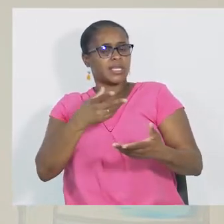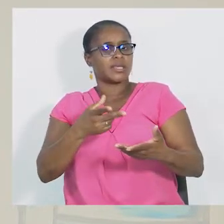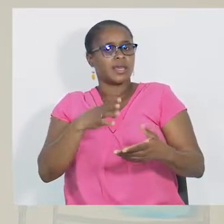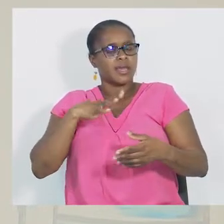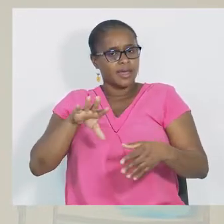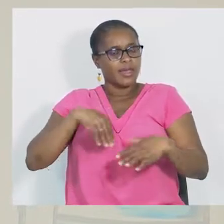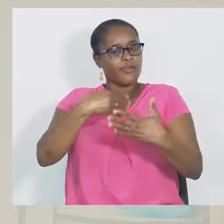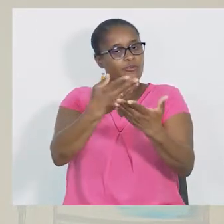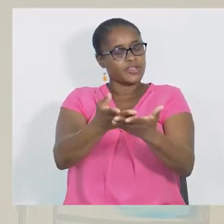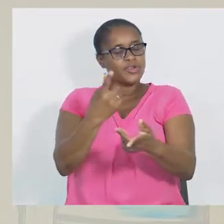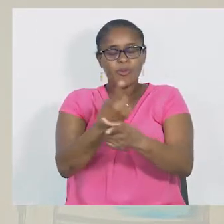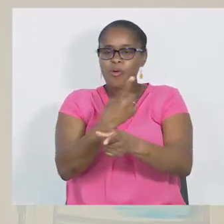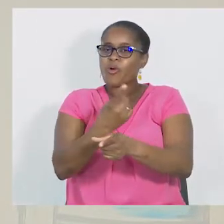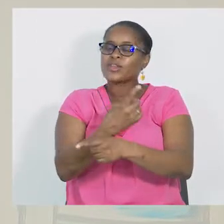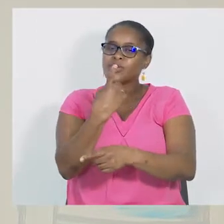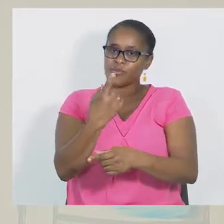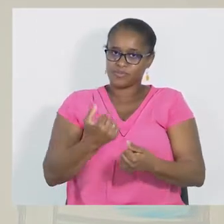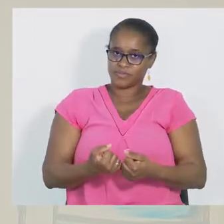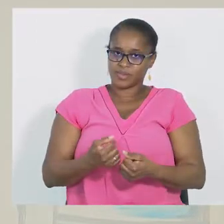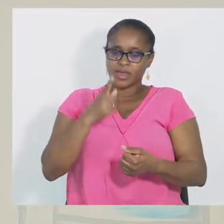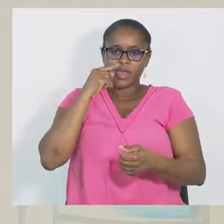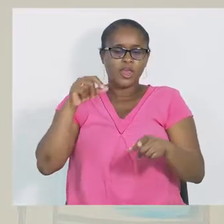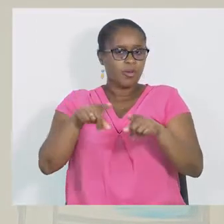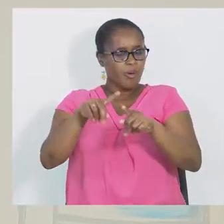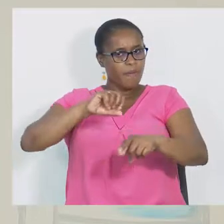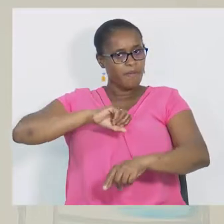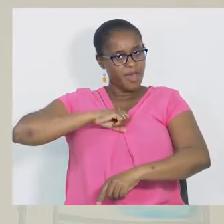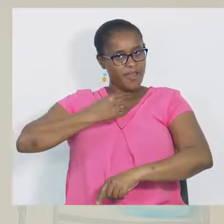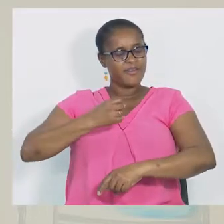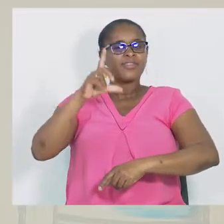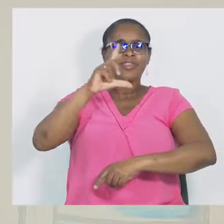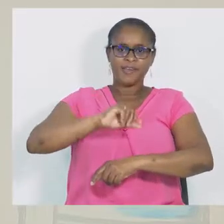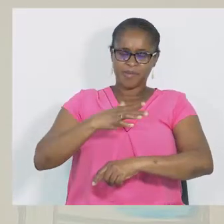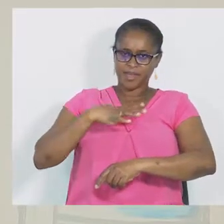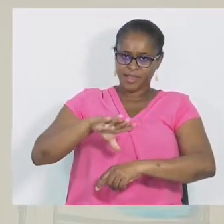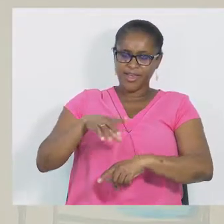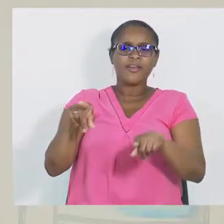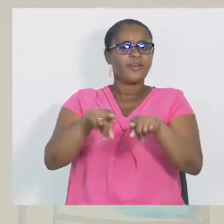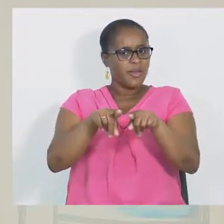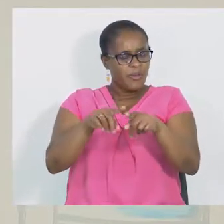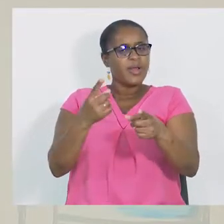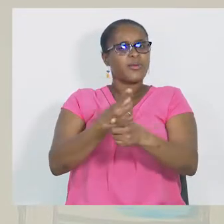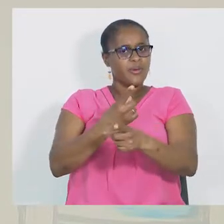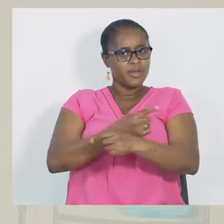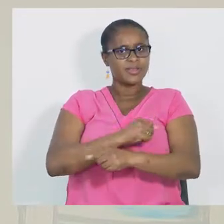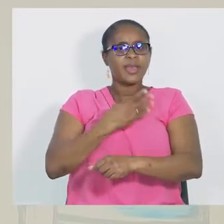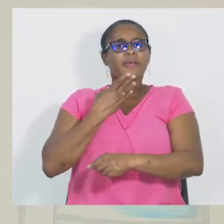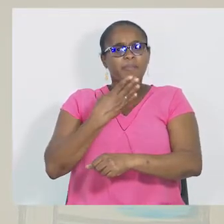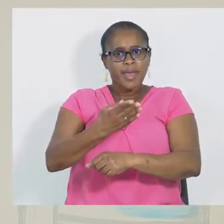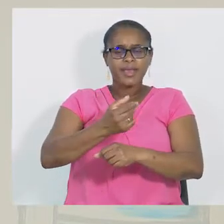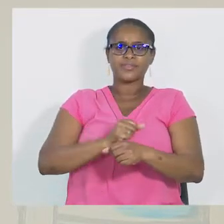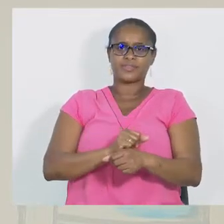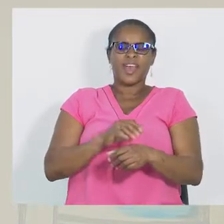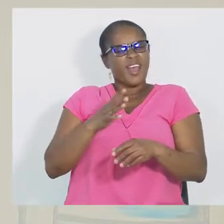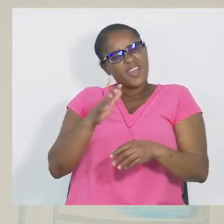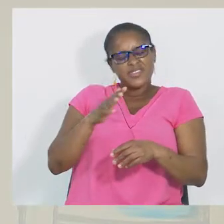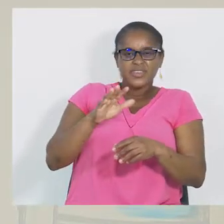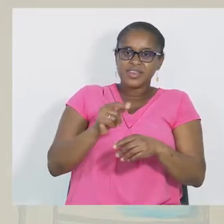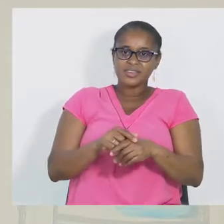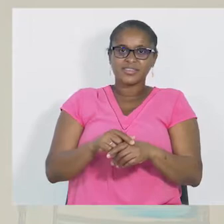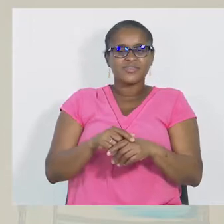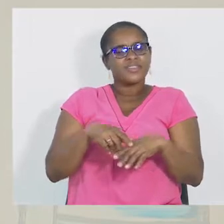aconteceu. Bom, admito que eu também já fiz isto. Principalmente se for a minha irmã Pepa e a minha prima